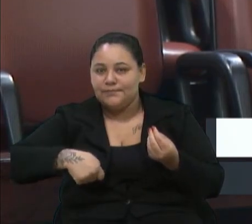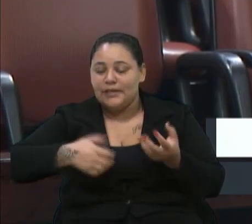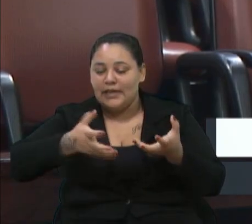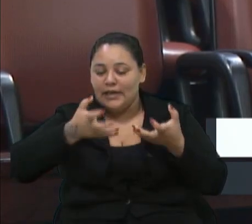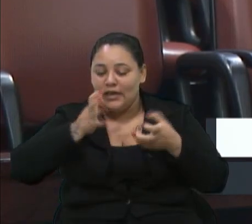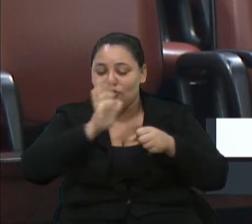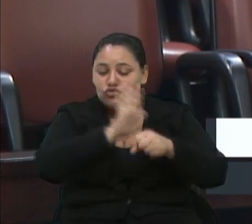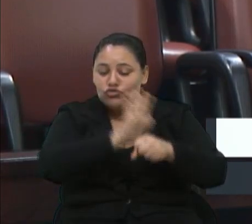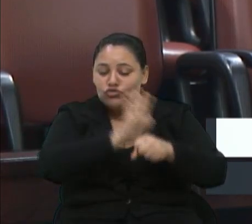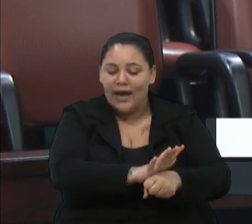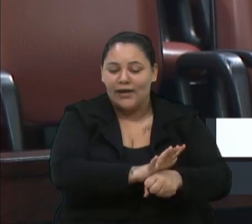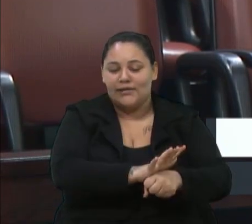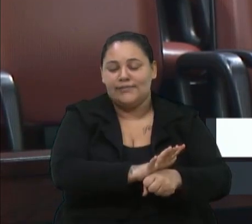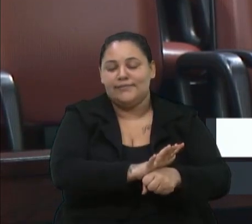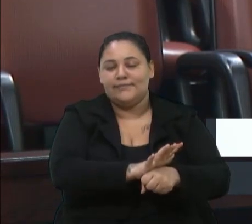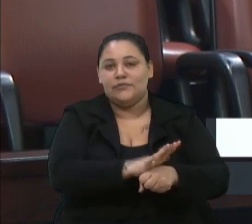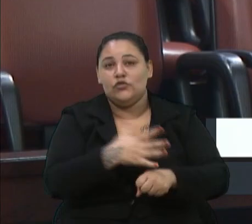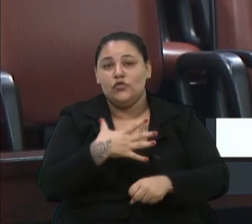uma